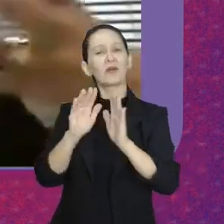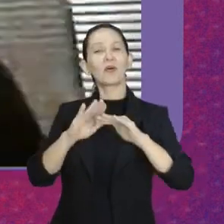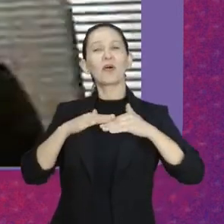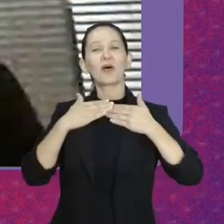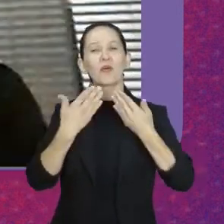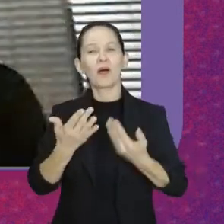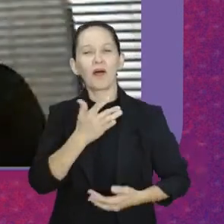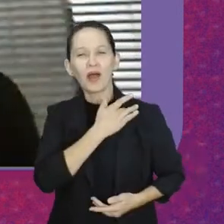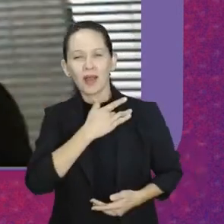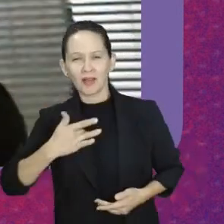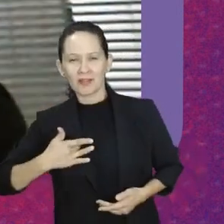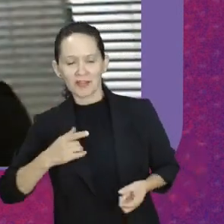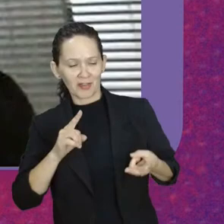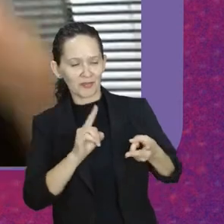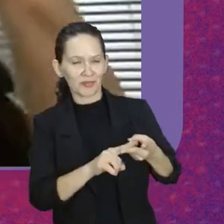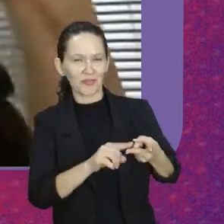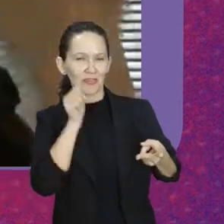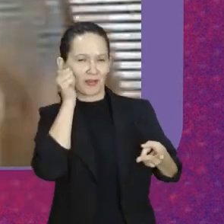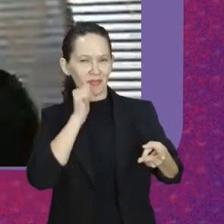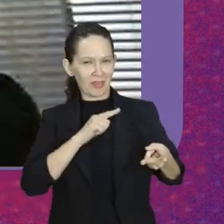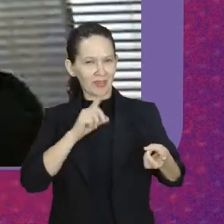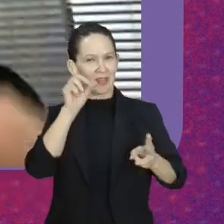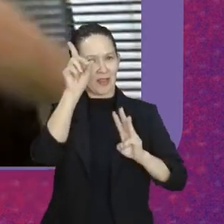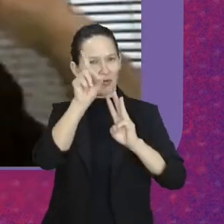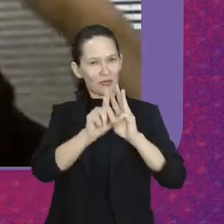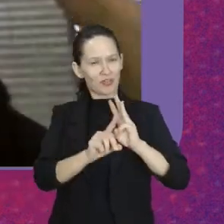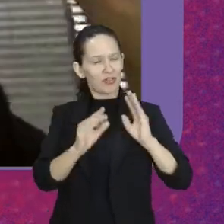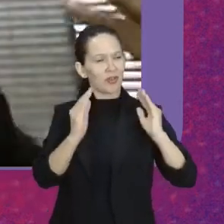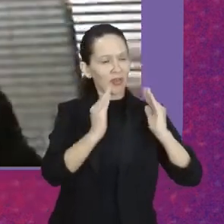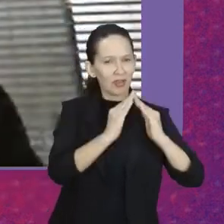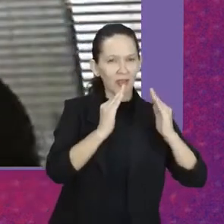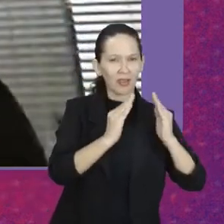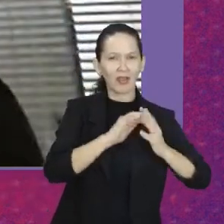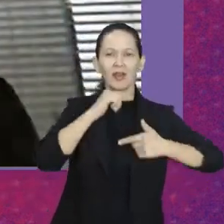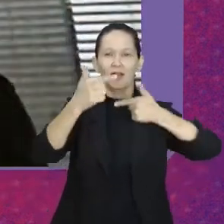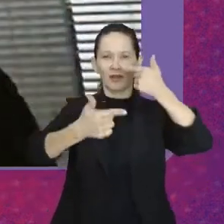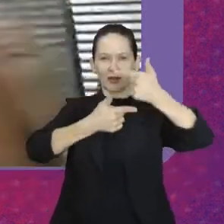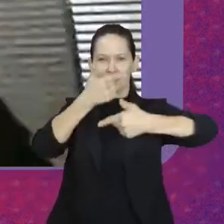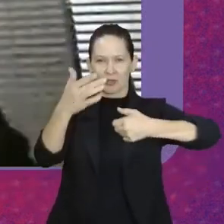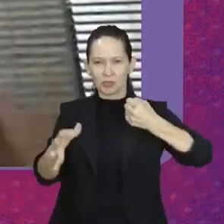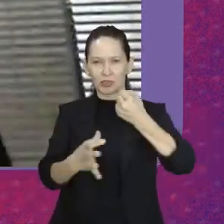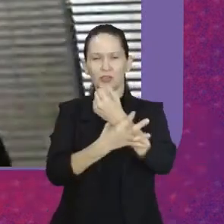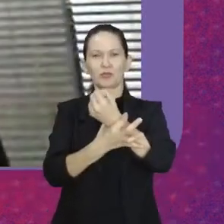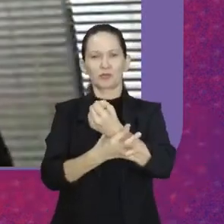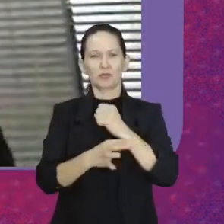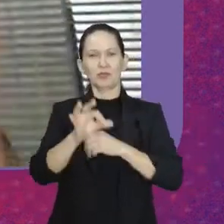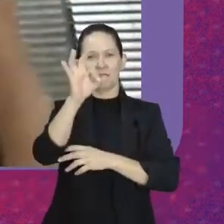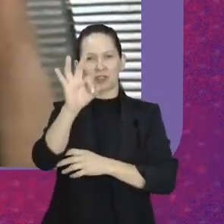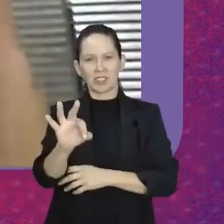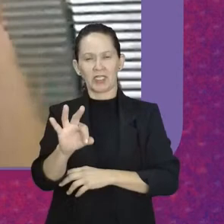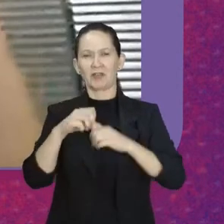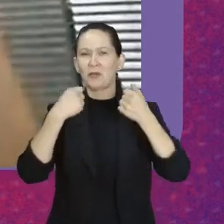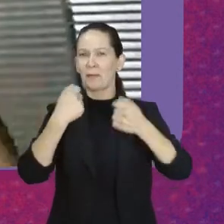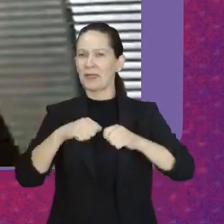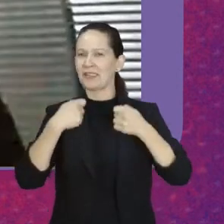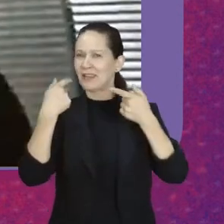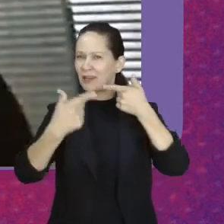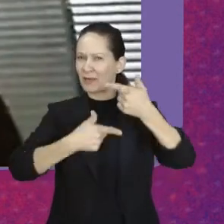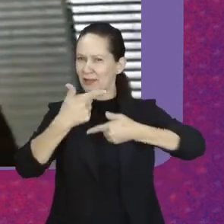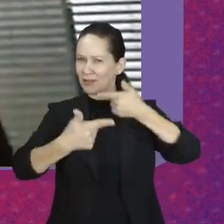a saúde, né, digna, moradia, trabalho com dignidade, não necessariamente